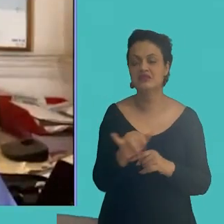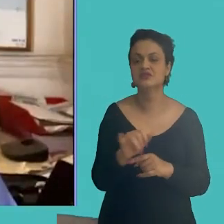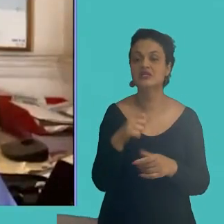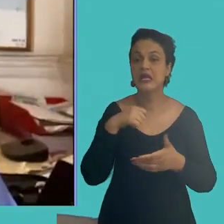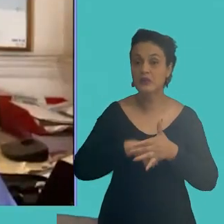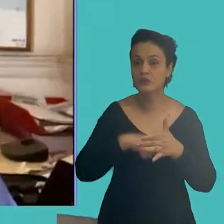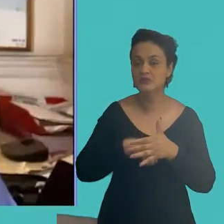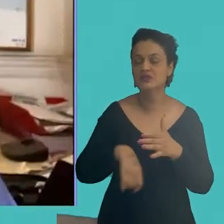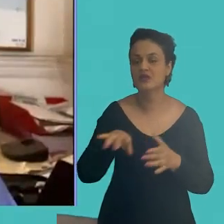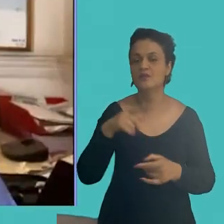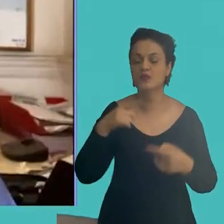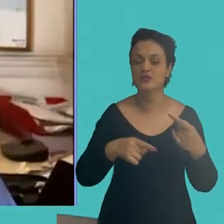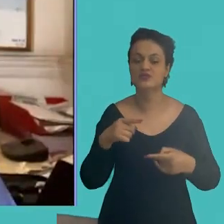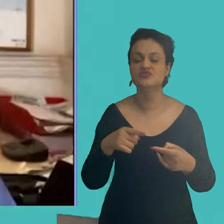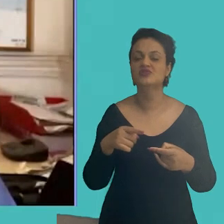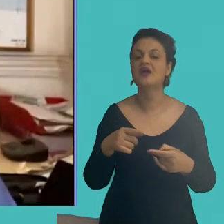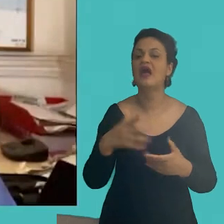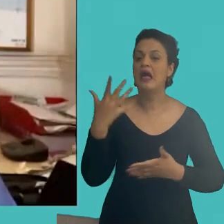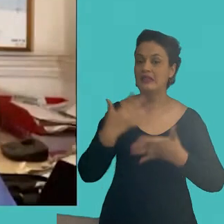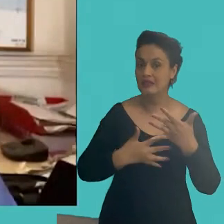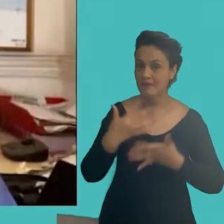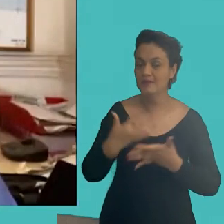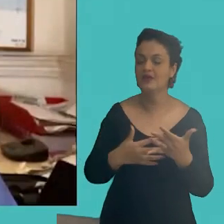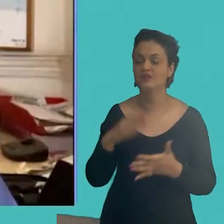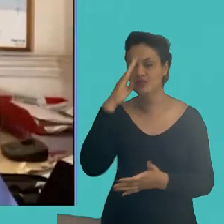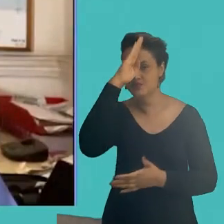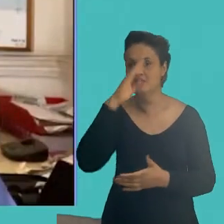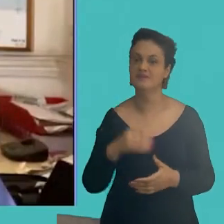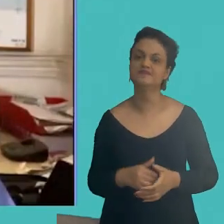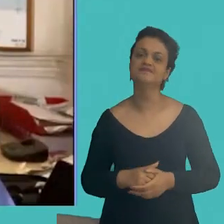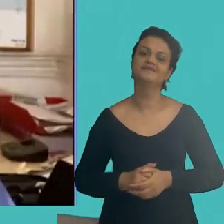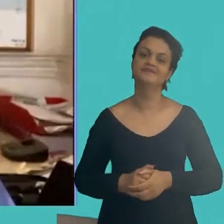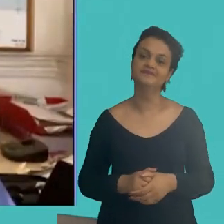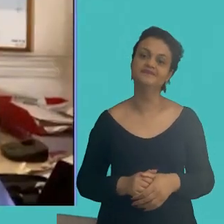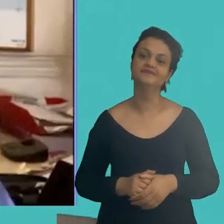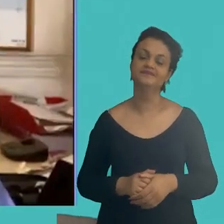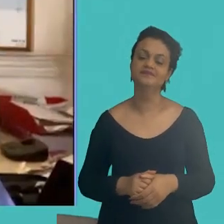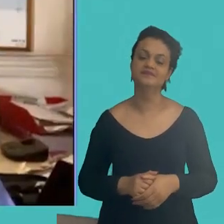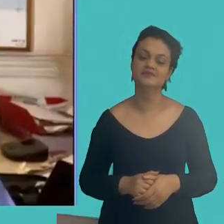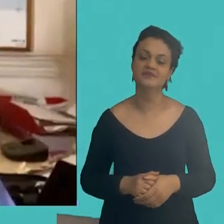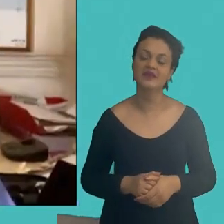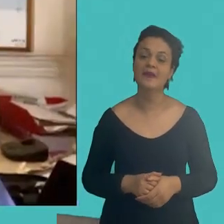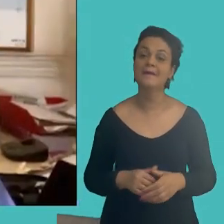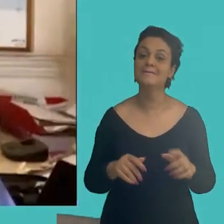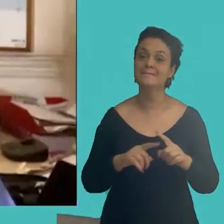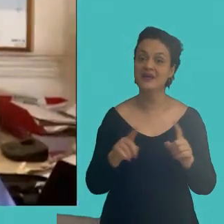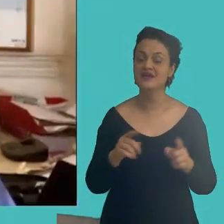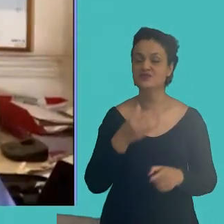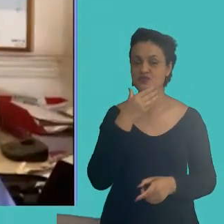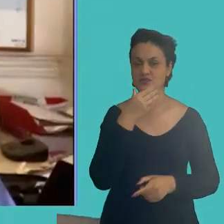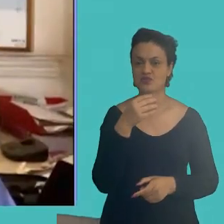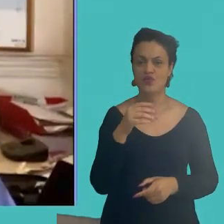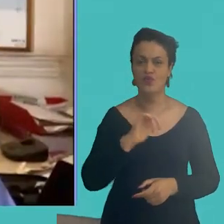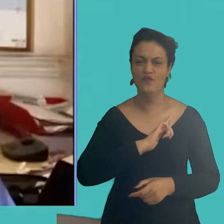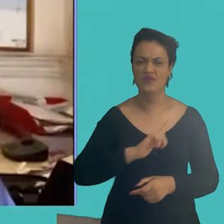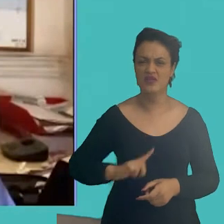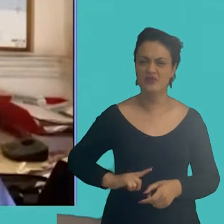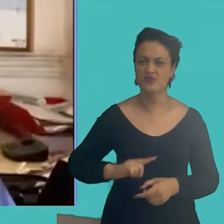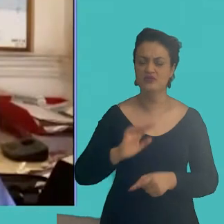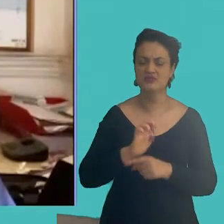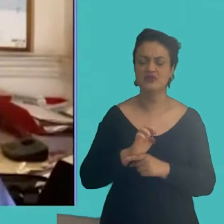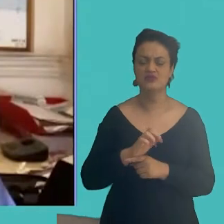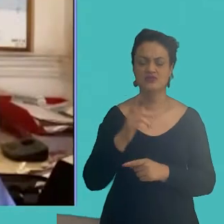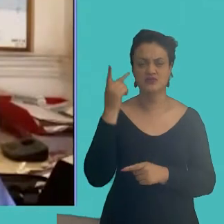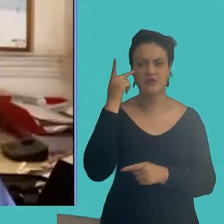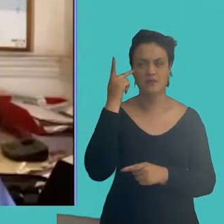foi prejudicial a Jair Bolsonaro. Mas João Dória também usou a vacinação